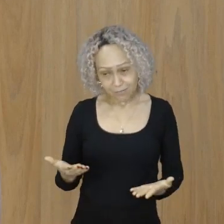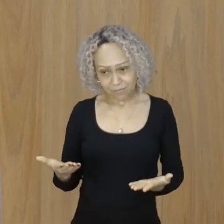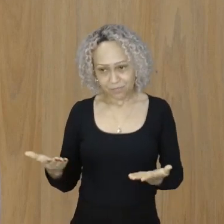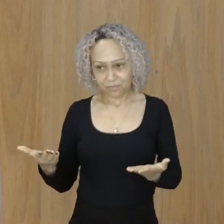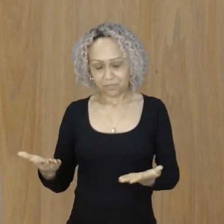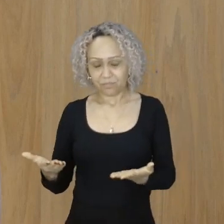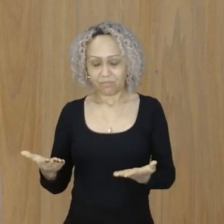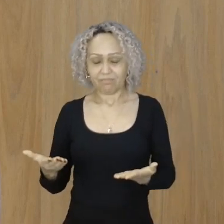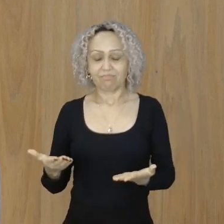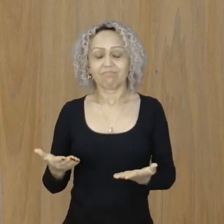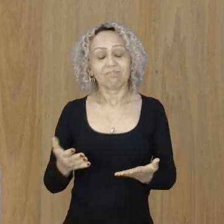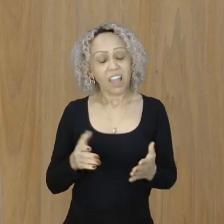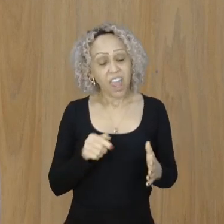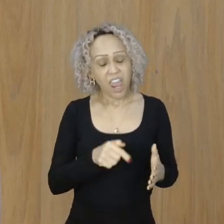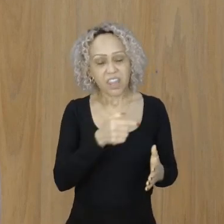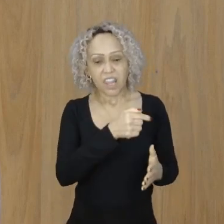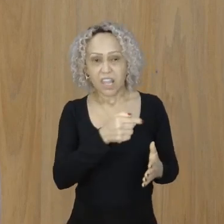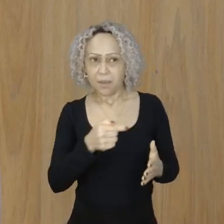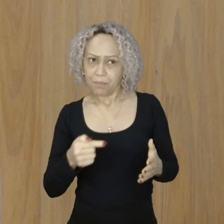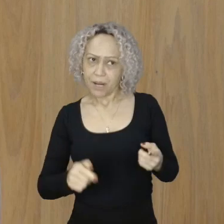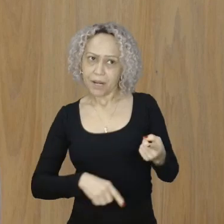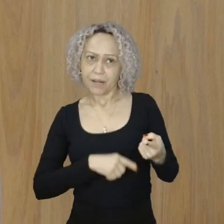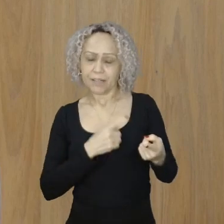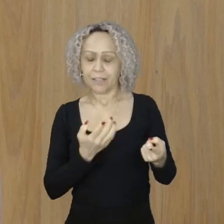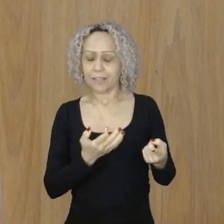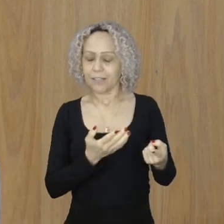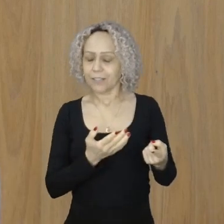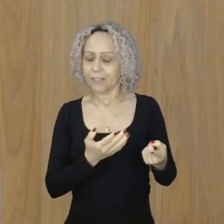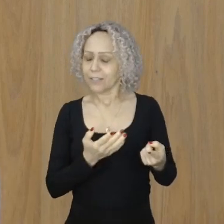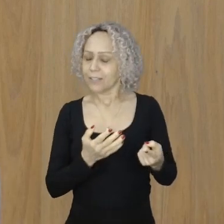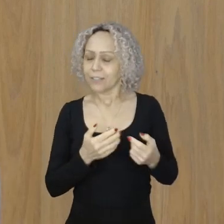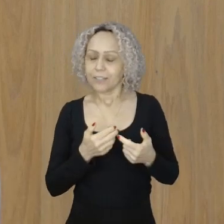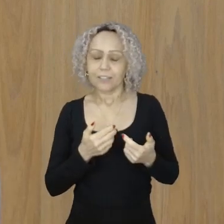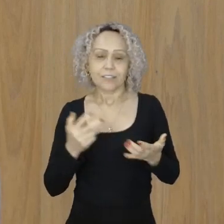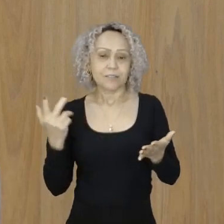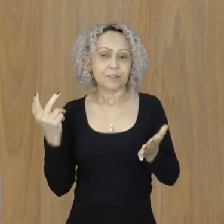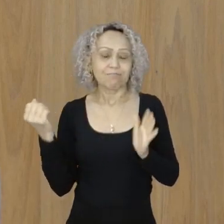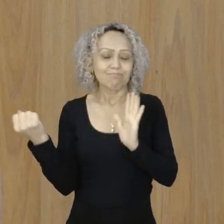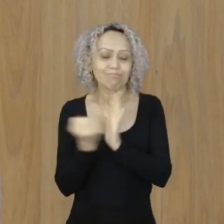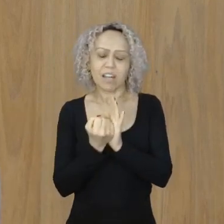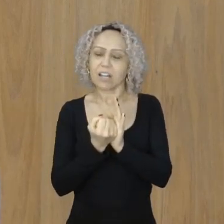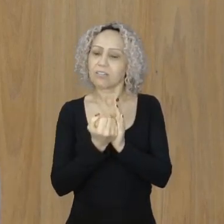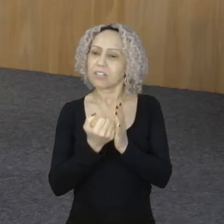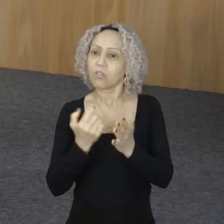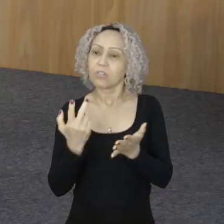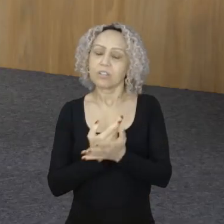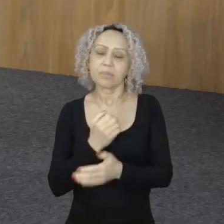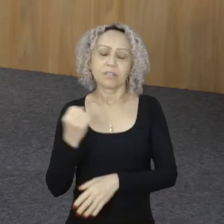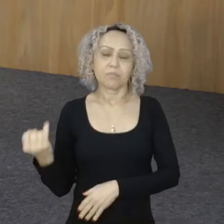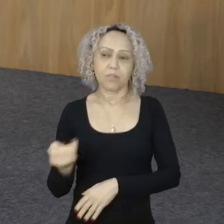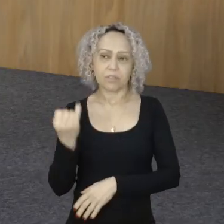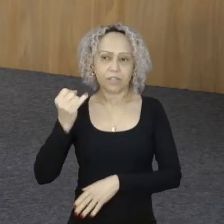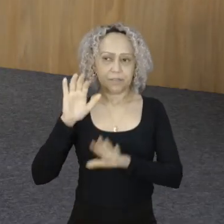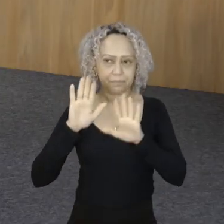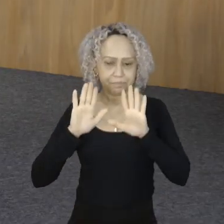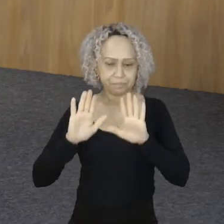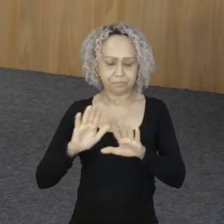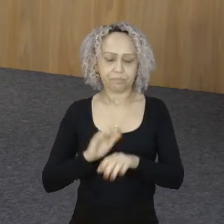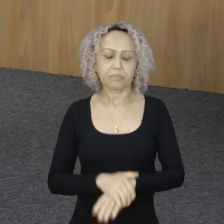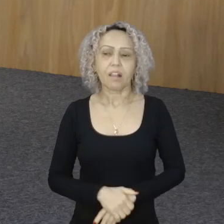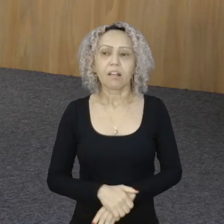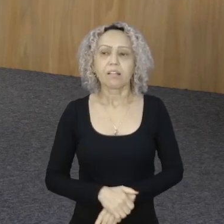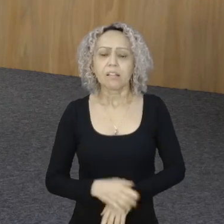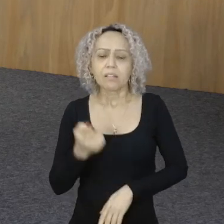de marcos tão importantes. E a gente segue aqui no Jornal PT Brasil para comentar justamente